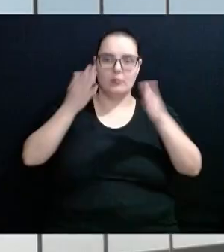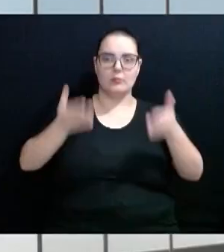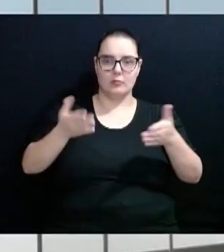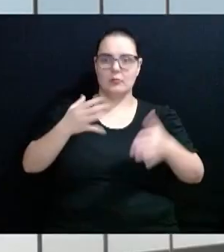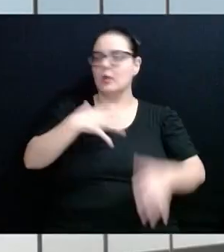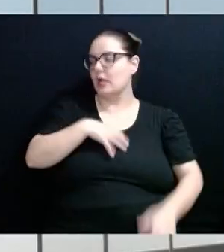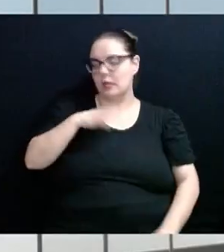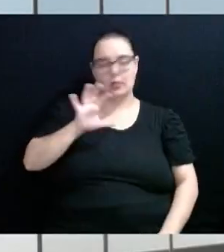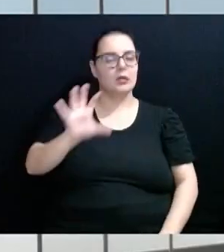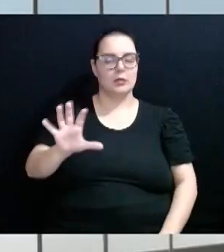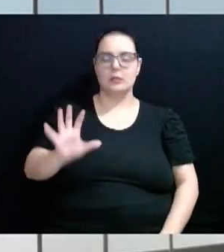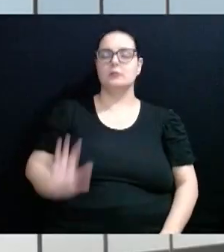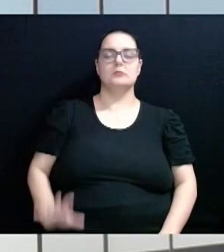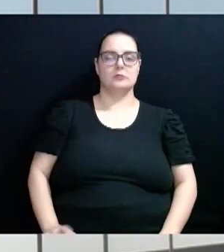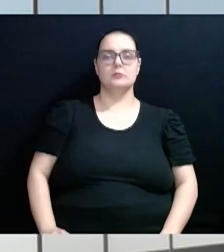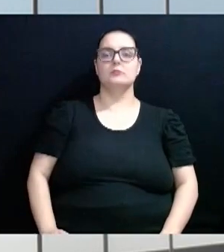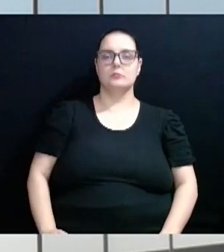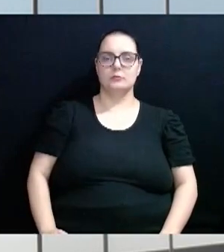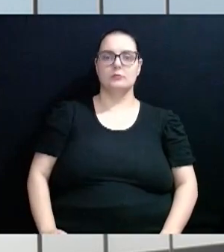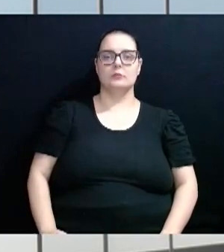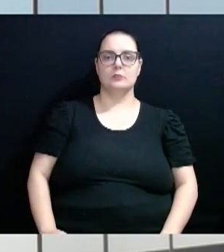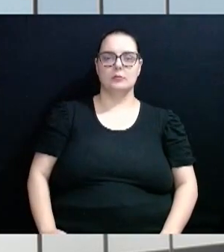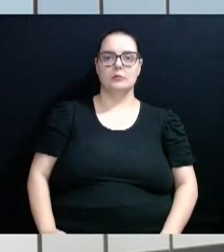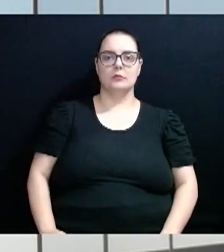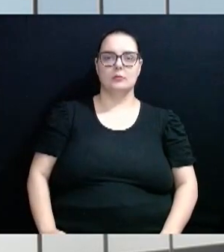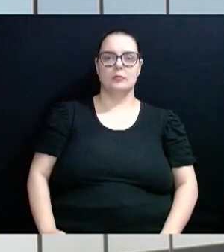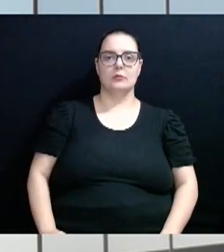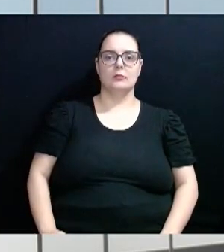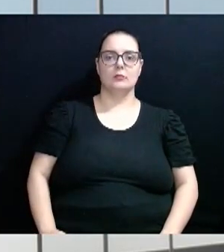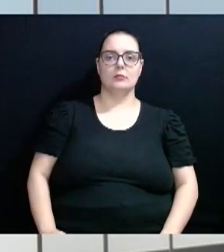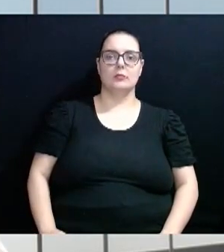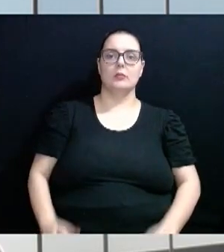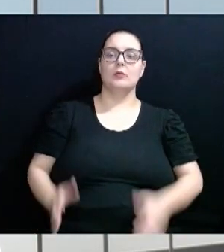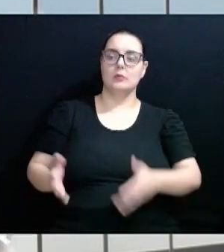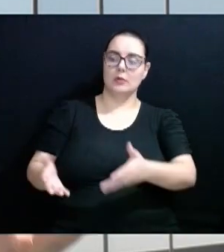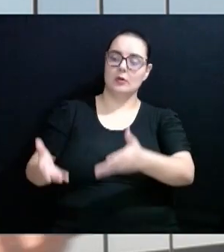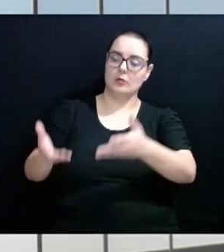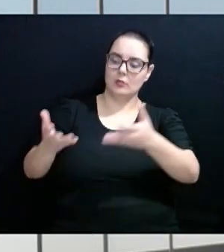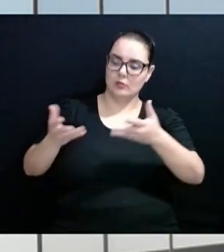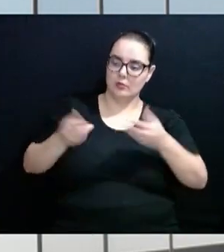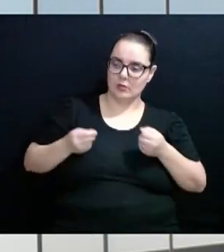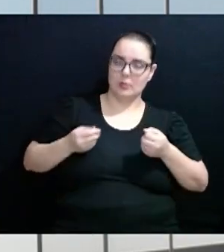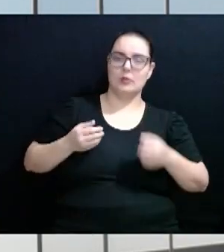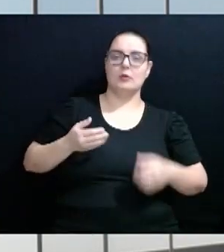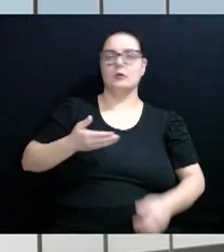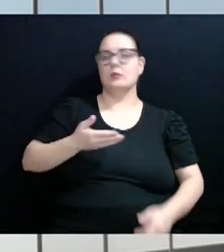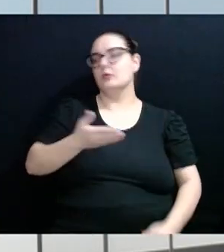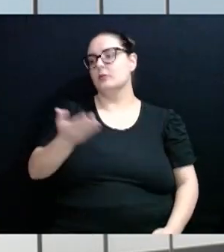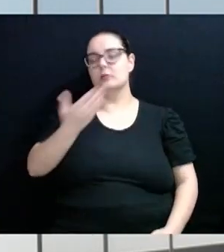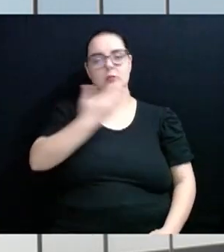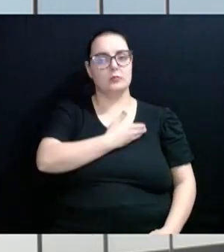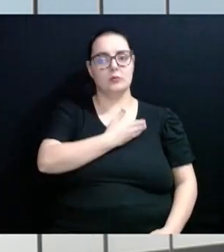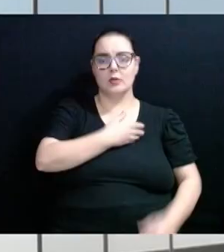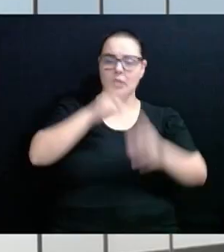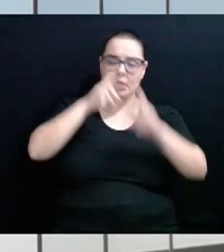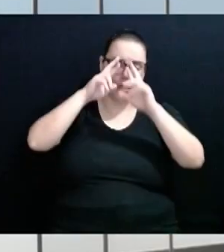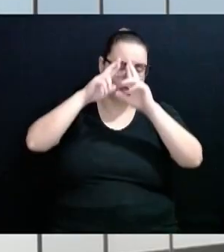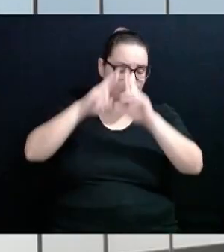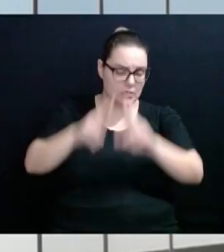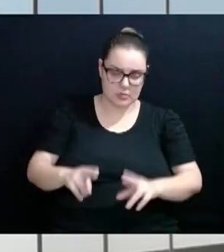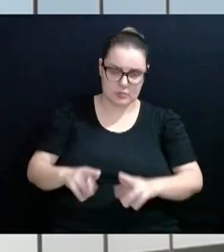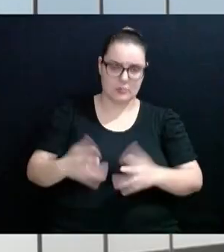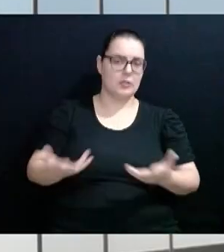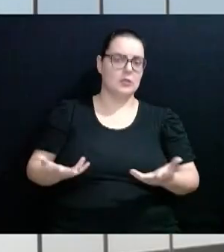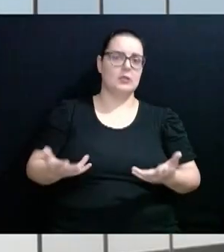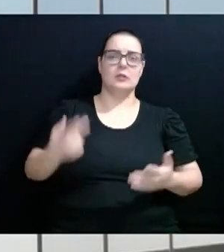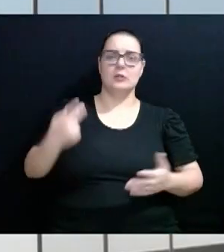Né? Você é convidada, convida seus amigos e eles têm que respeitar as regras da sua casa.